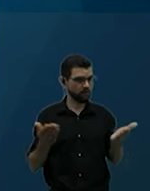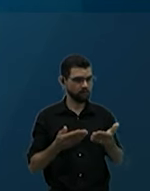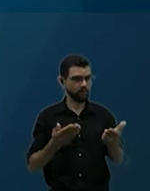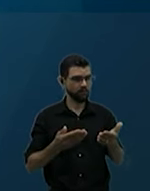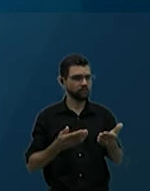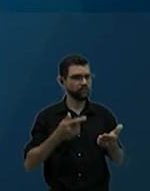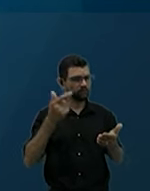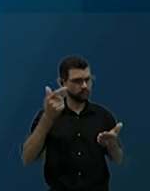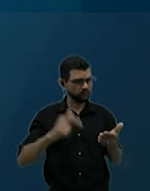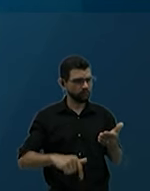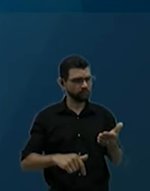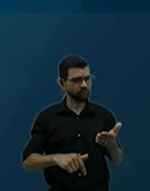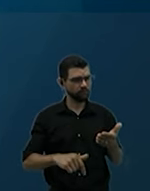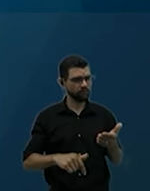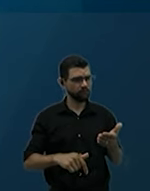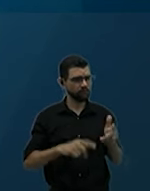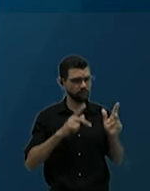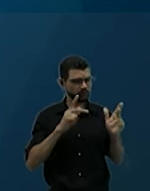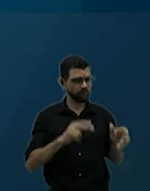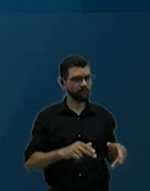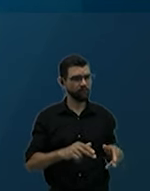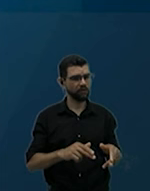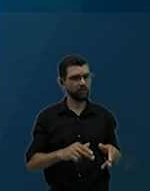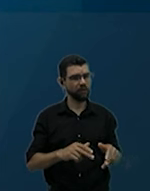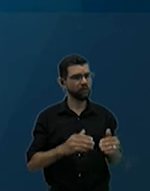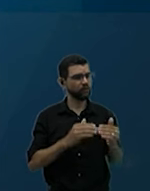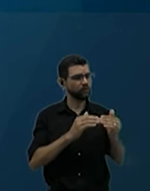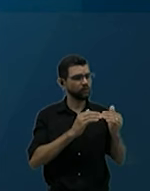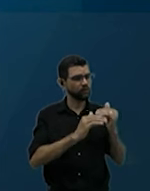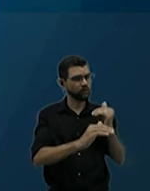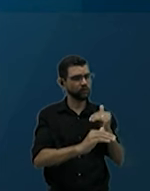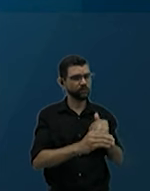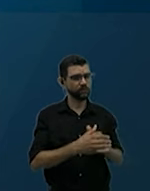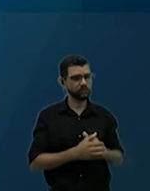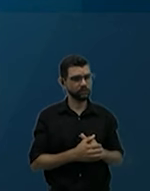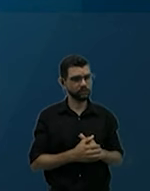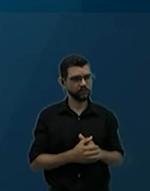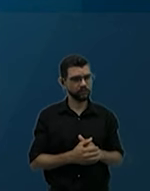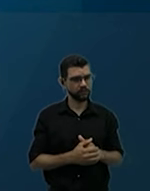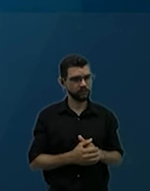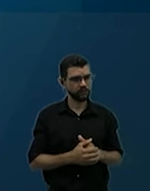fazendo jus e aproveitando uma fala do ilustre representante do Ministério Público,